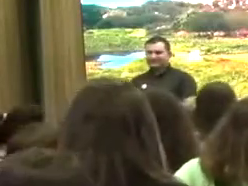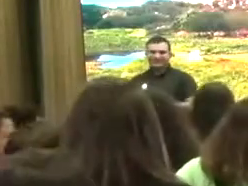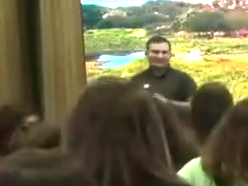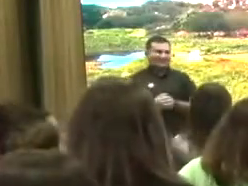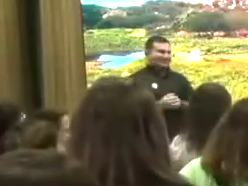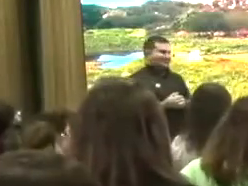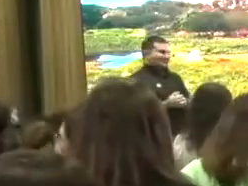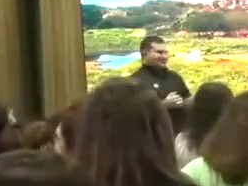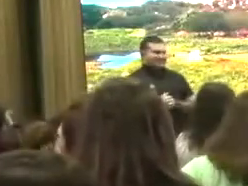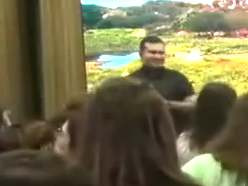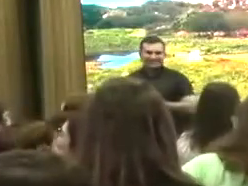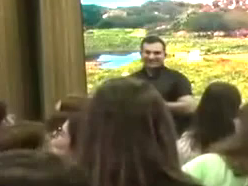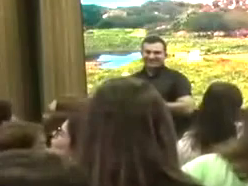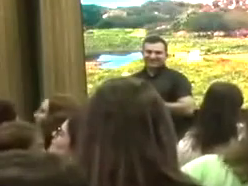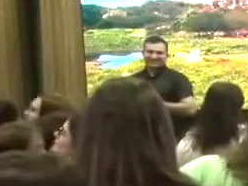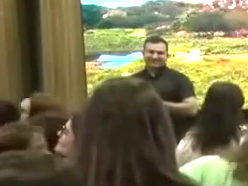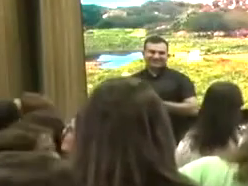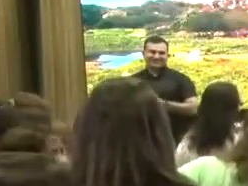muito bem-vinda.